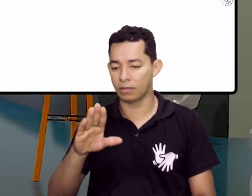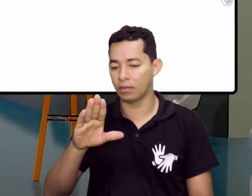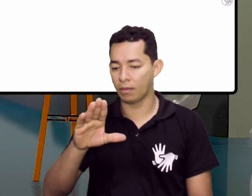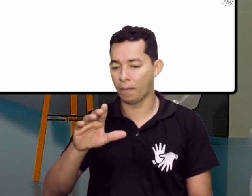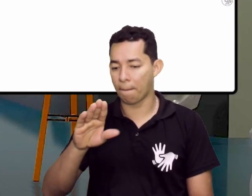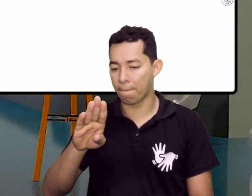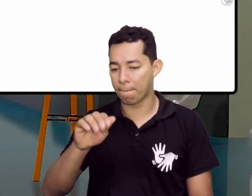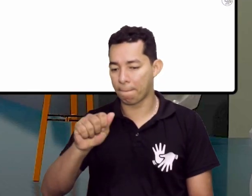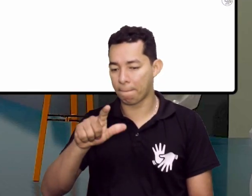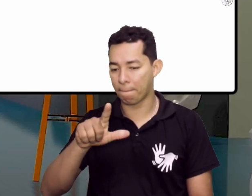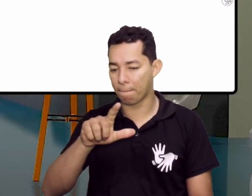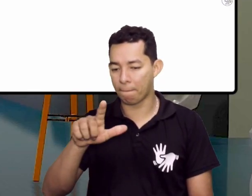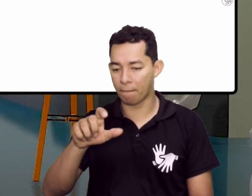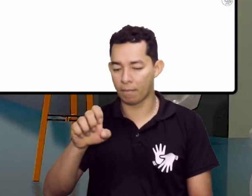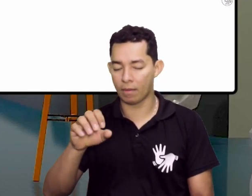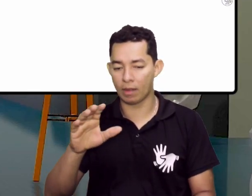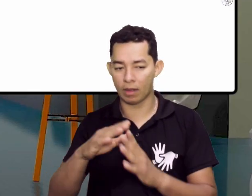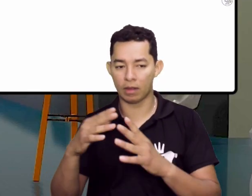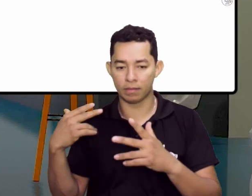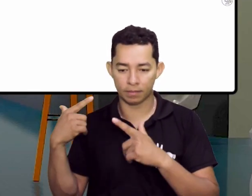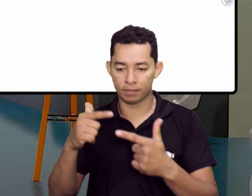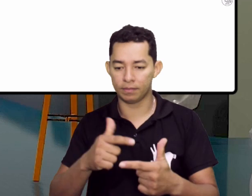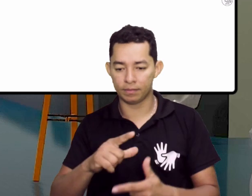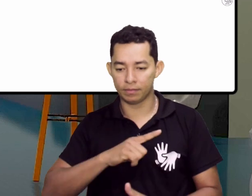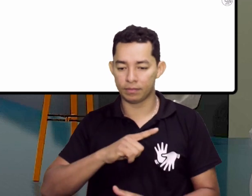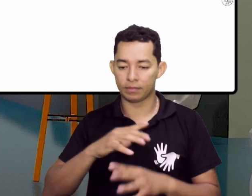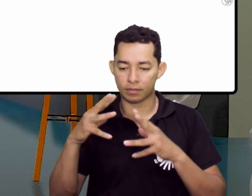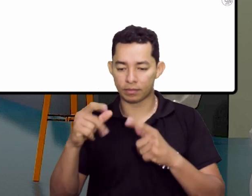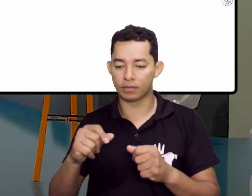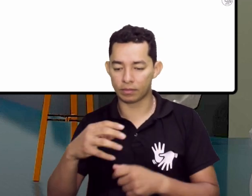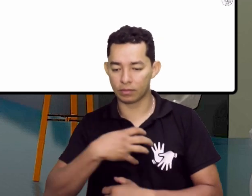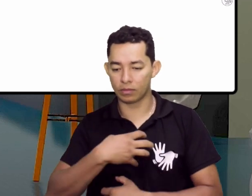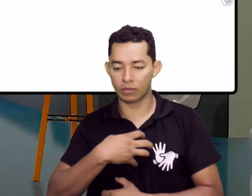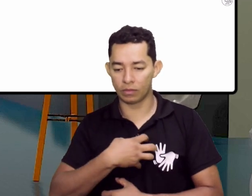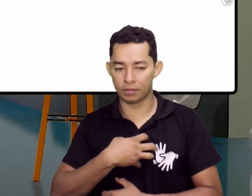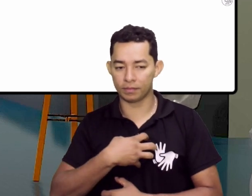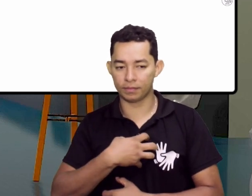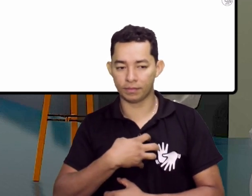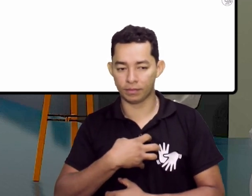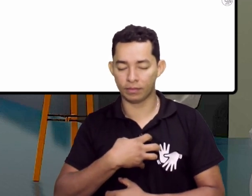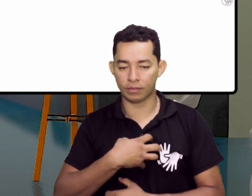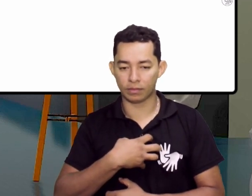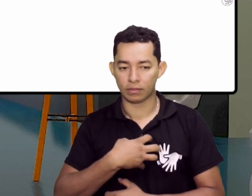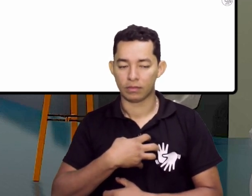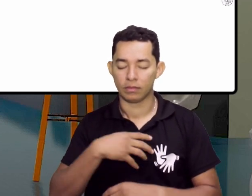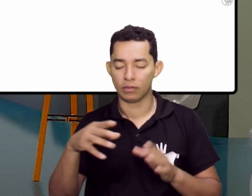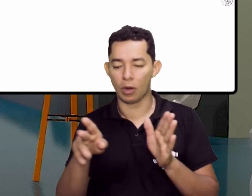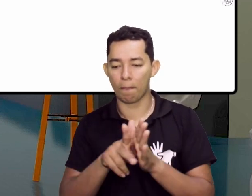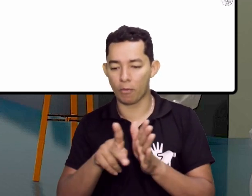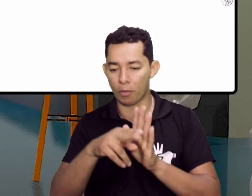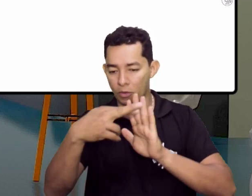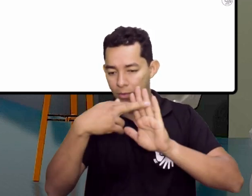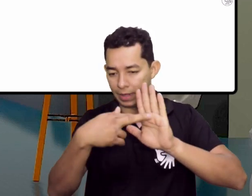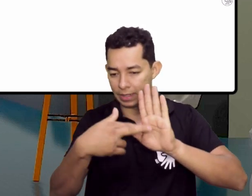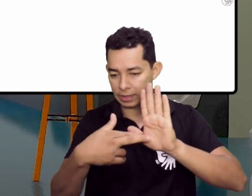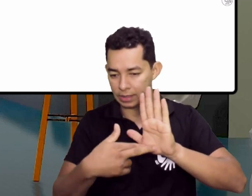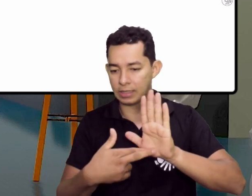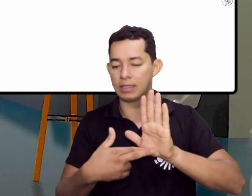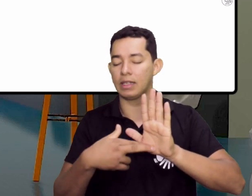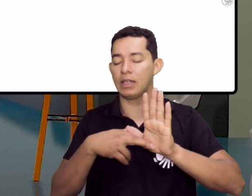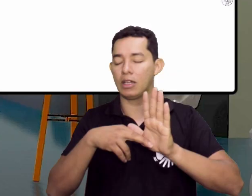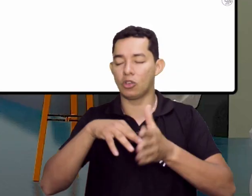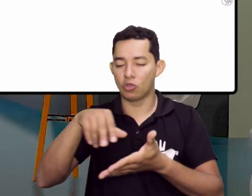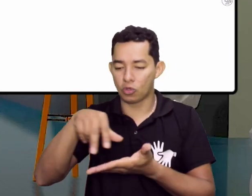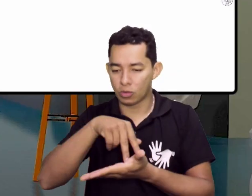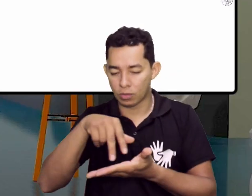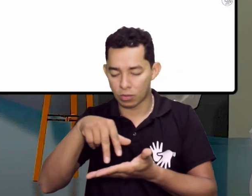tinha toda uma maneira, né, todo um grupo de movimentos que a bailarina